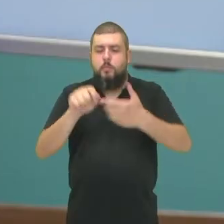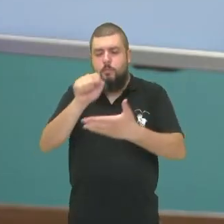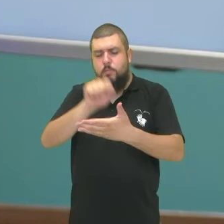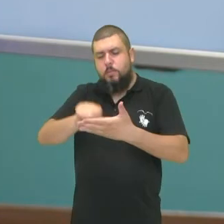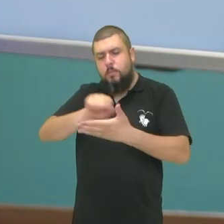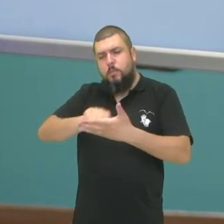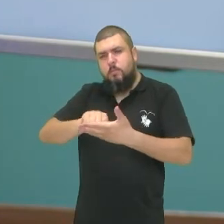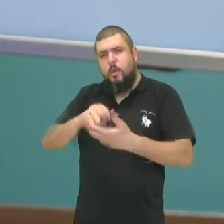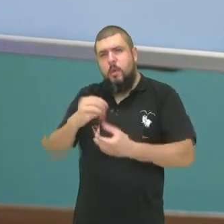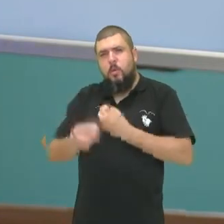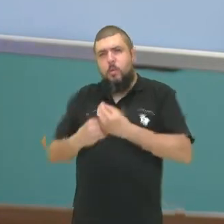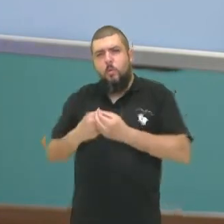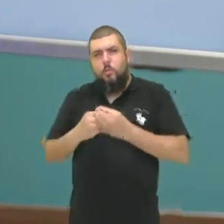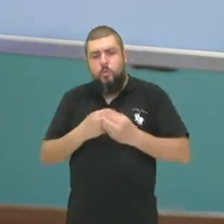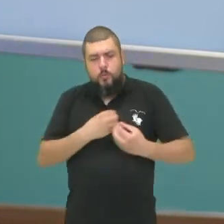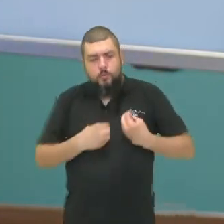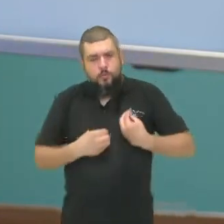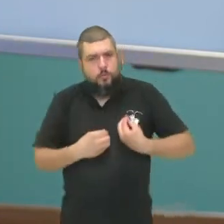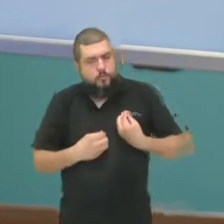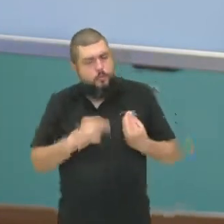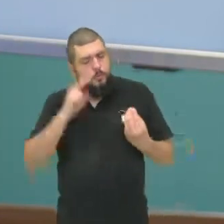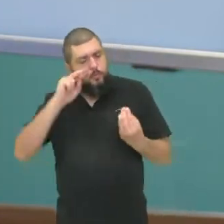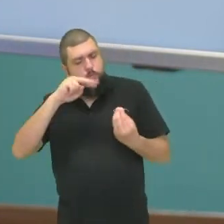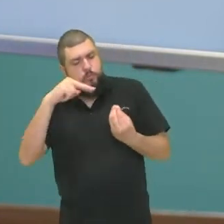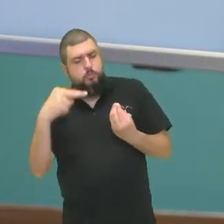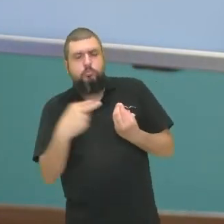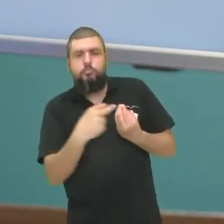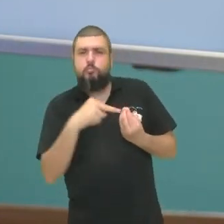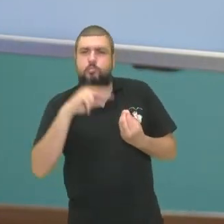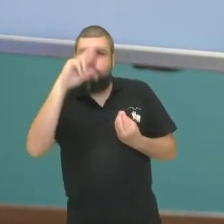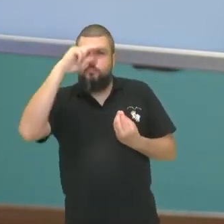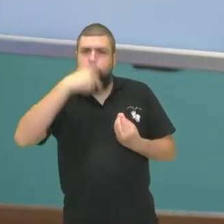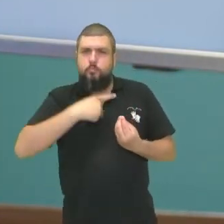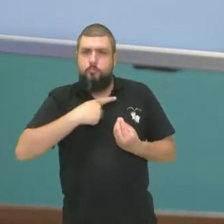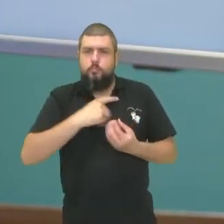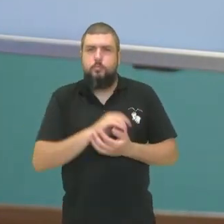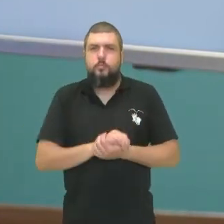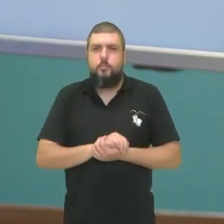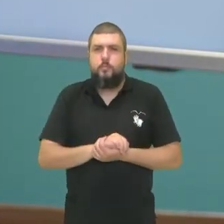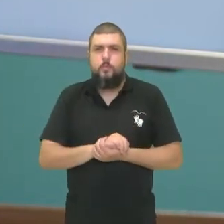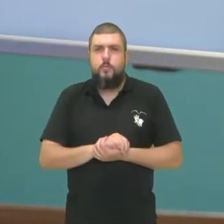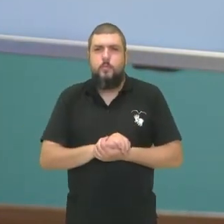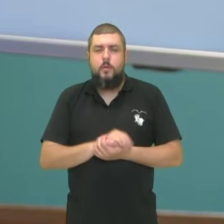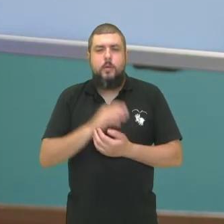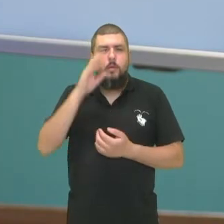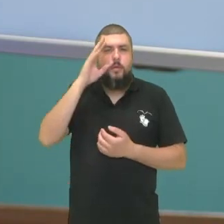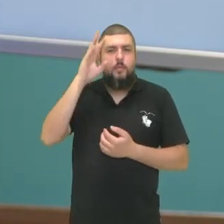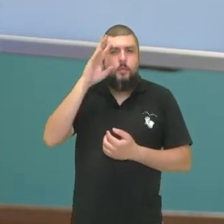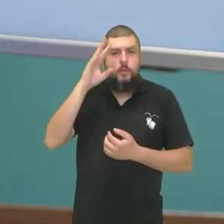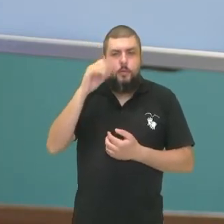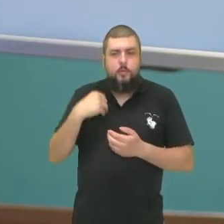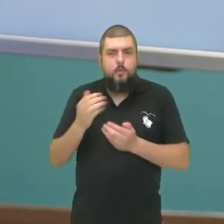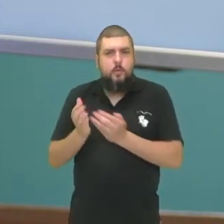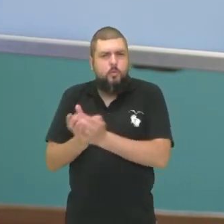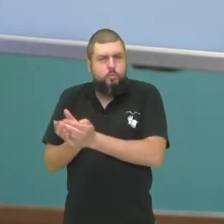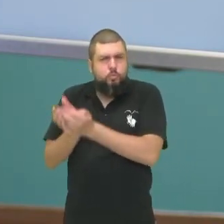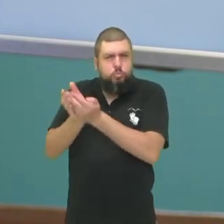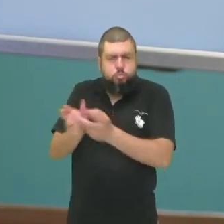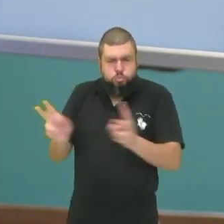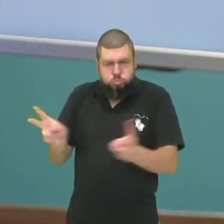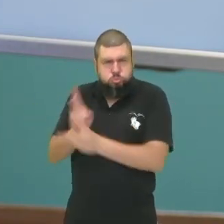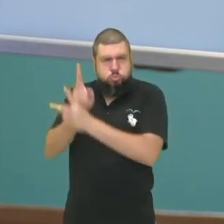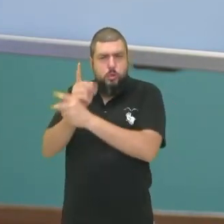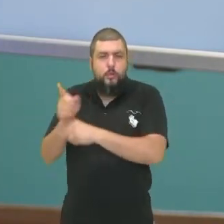barco. Então, como nós iremos fazer? Então, coloca lá um barquinho na tempestade, um barquinho lá no lago. Então, no barquinho